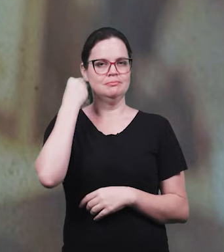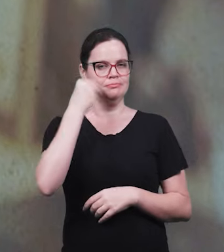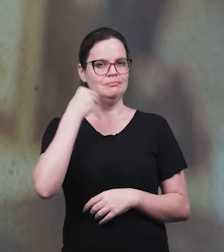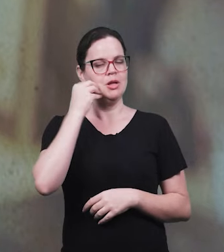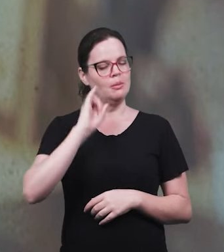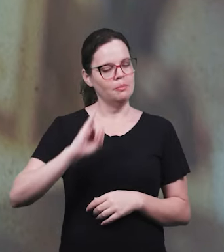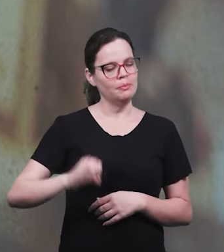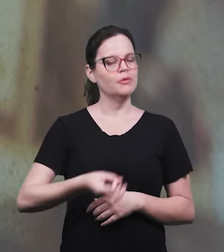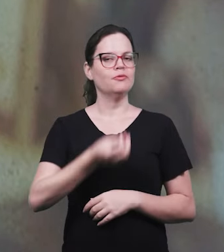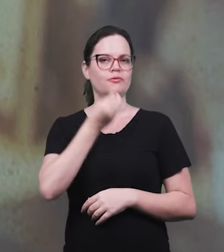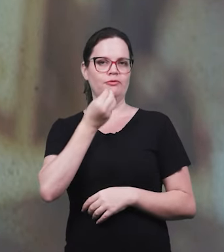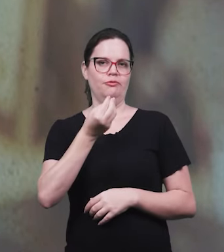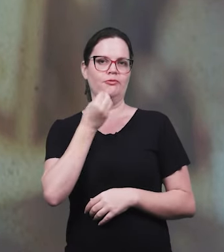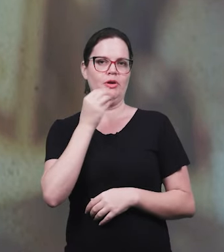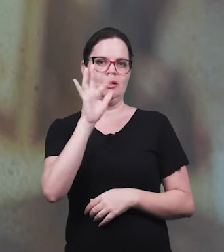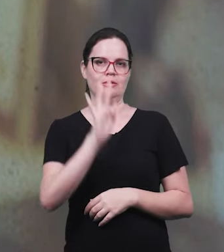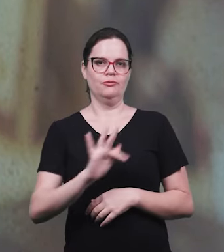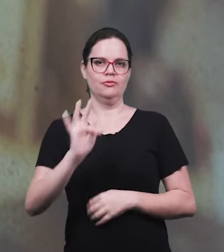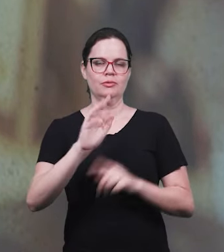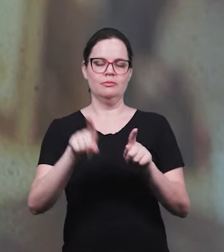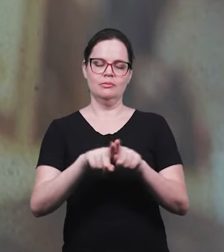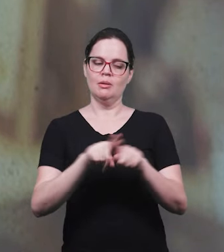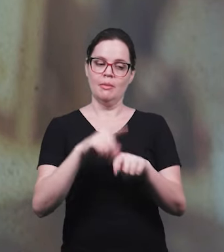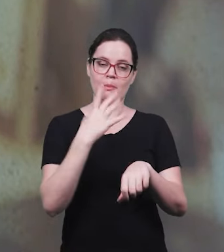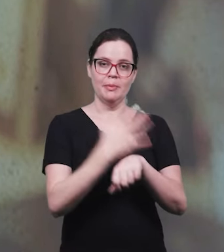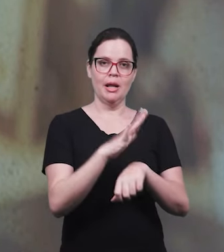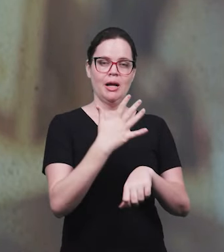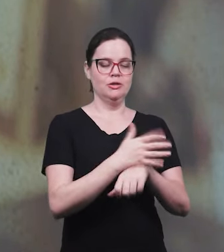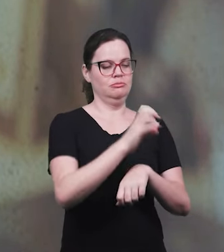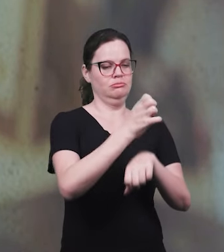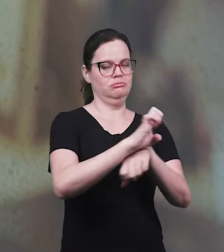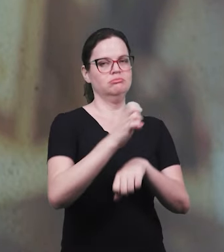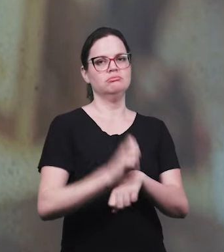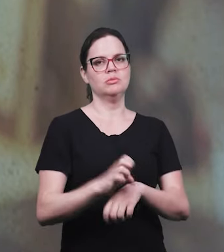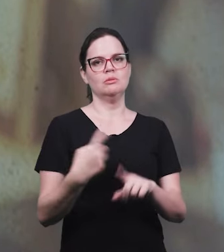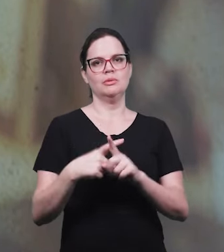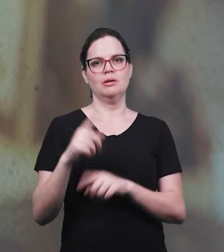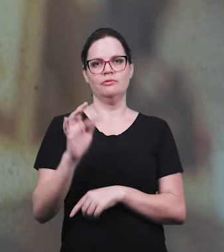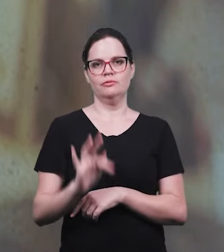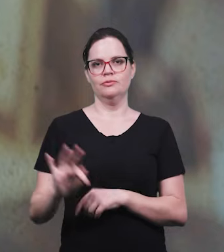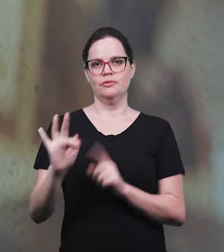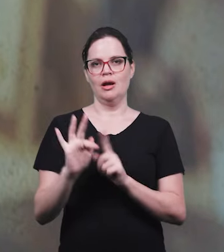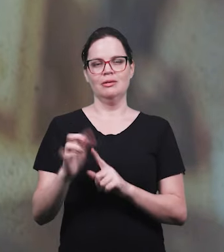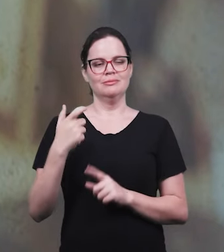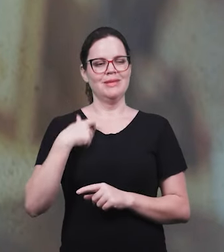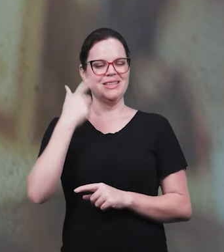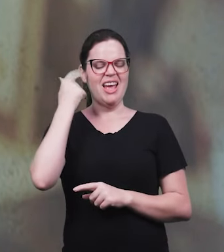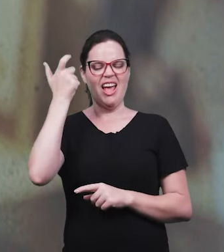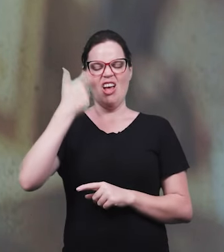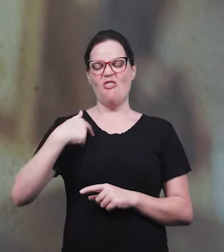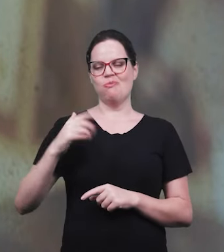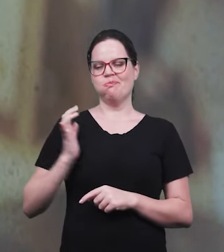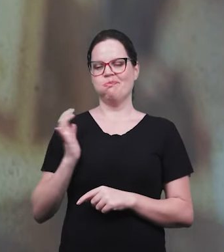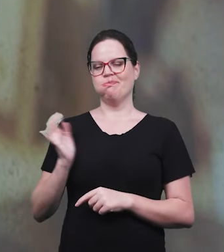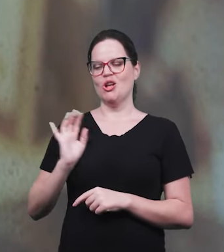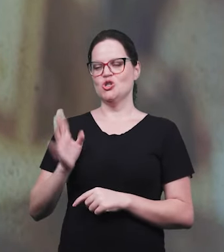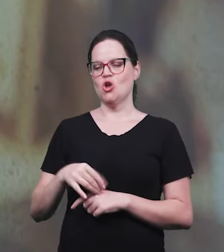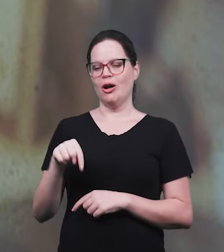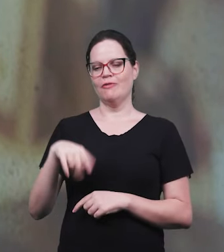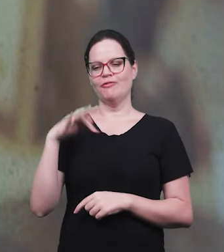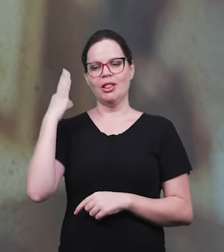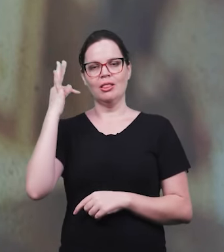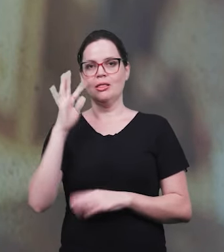aproveitar a faculdade, e assim, um conselho prático, a faculdade não é hora também, vou ficar rico durante a faculdade. A questão